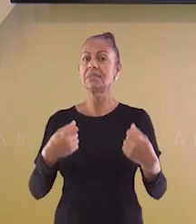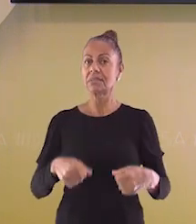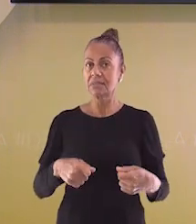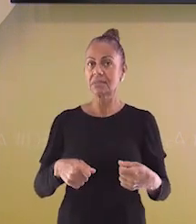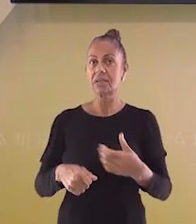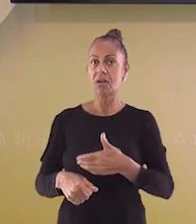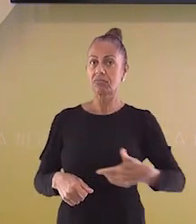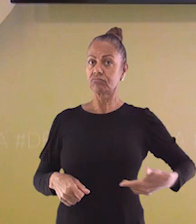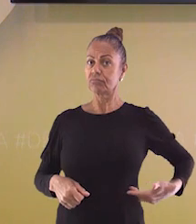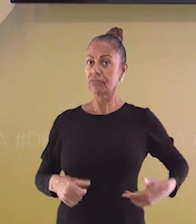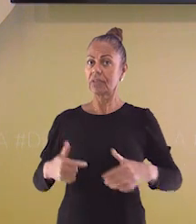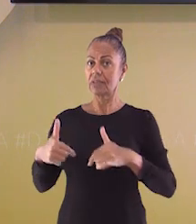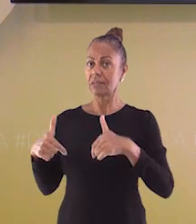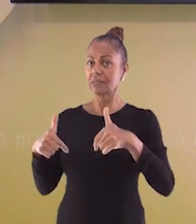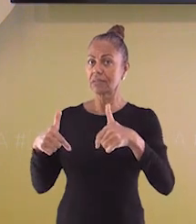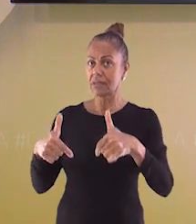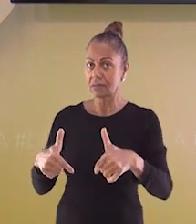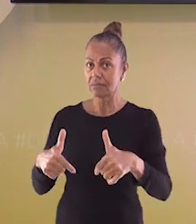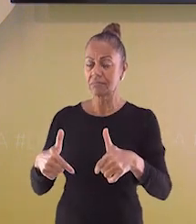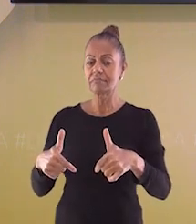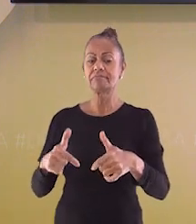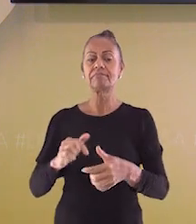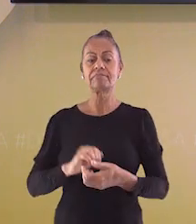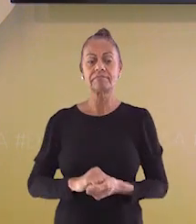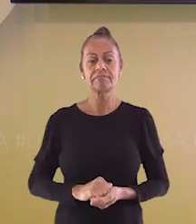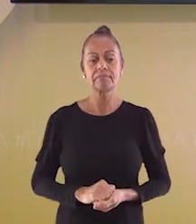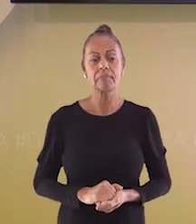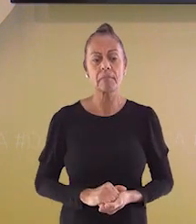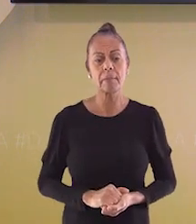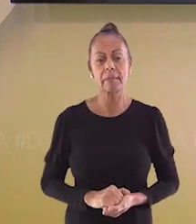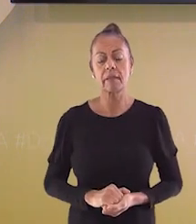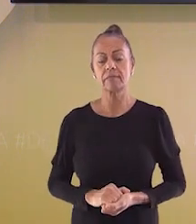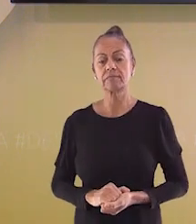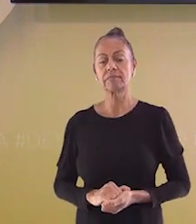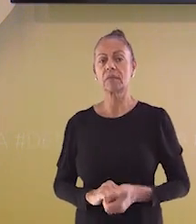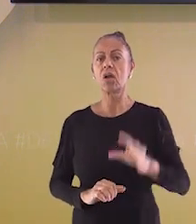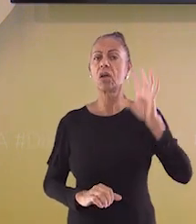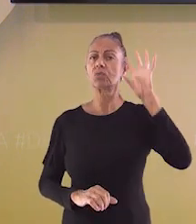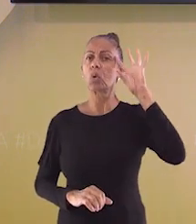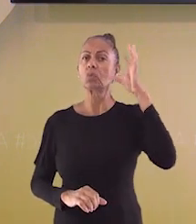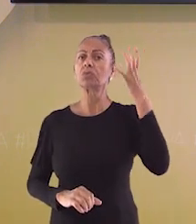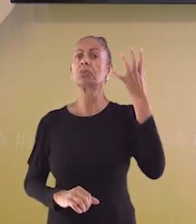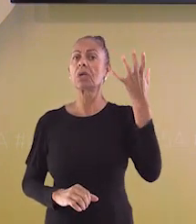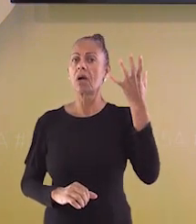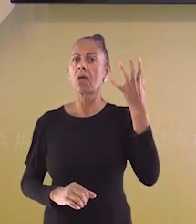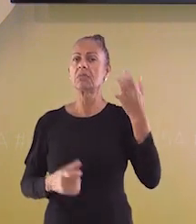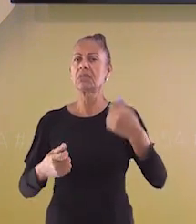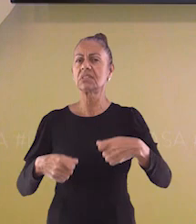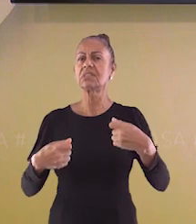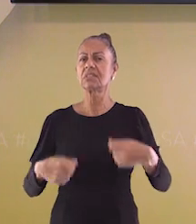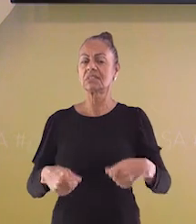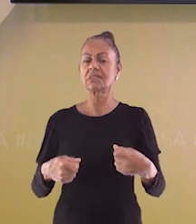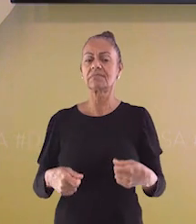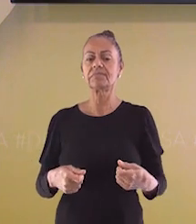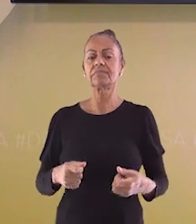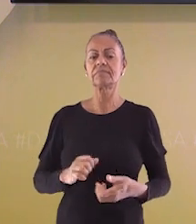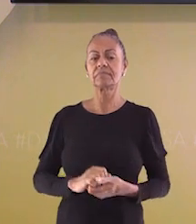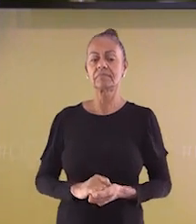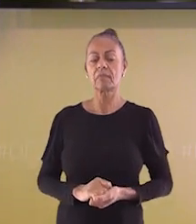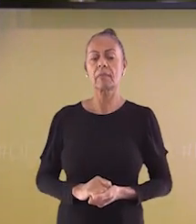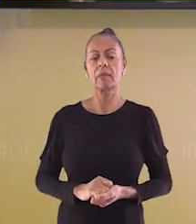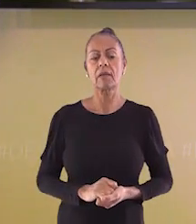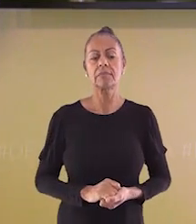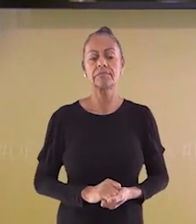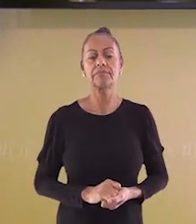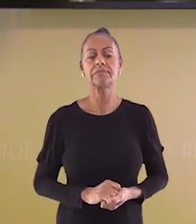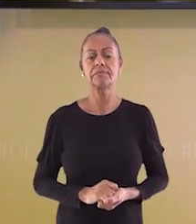ser construídas de modo que atendam a população, né? Os rios e os lagos, eles precisam parar de receber essa carga poluente.